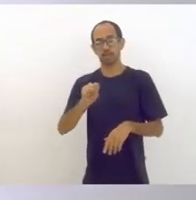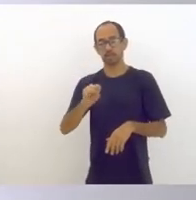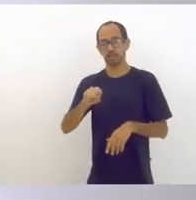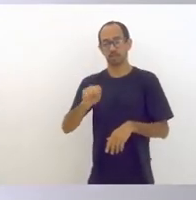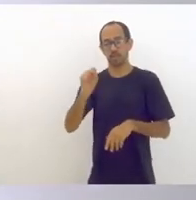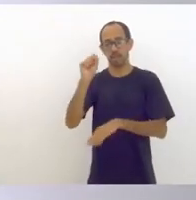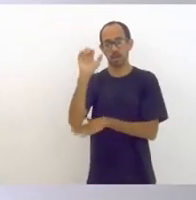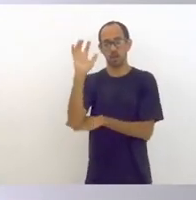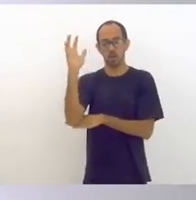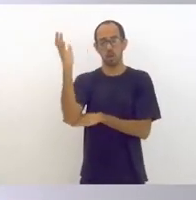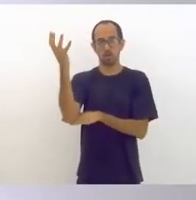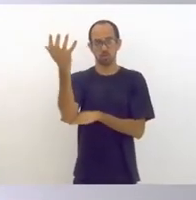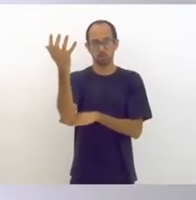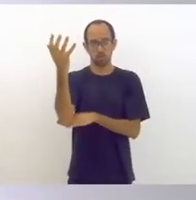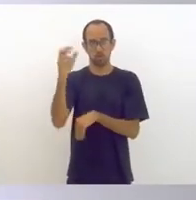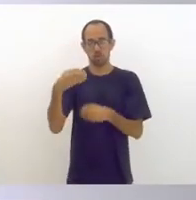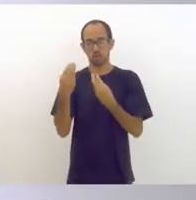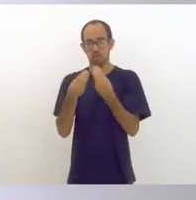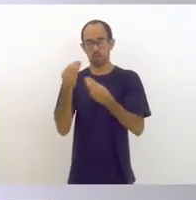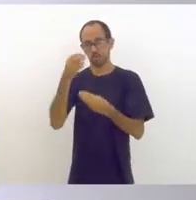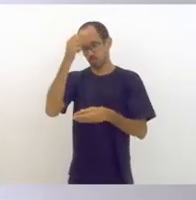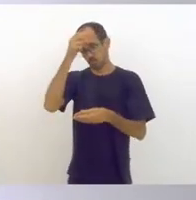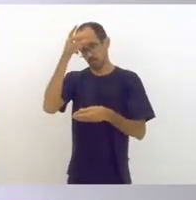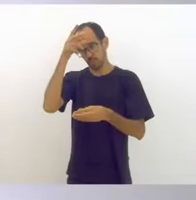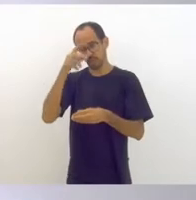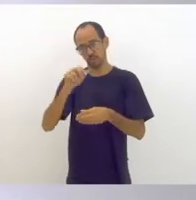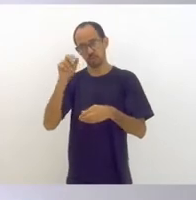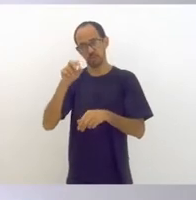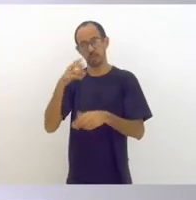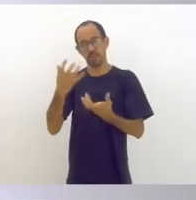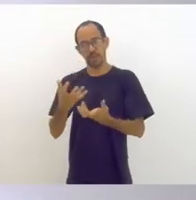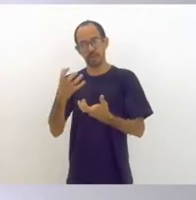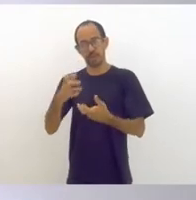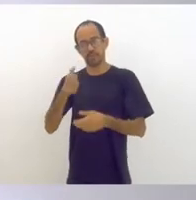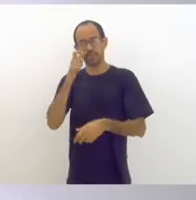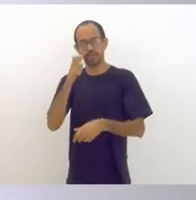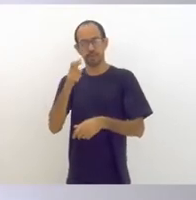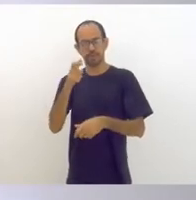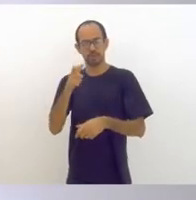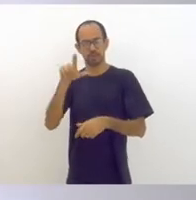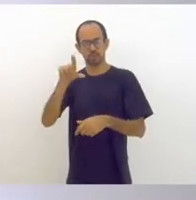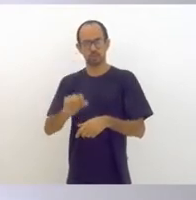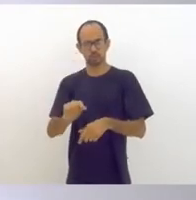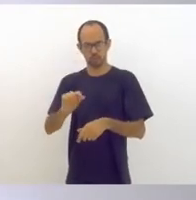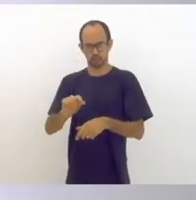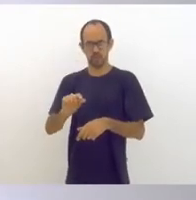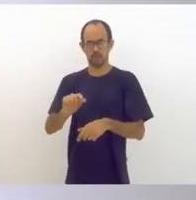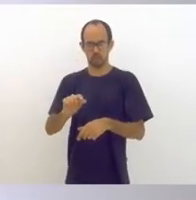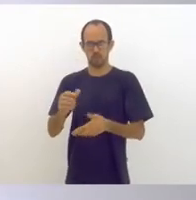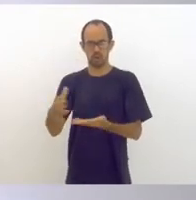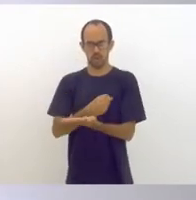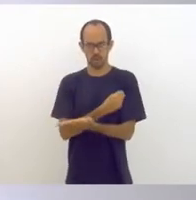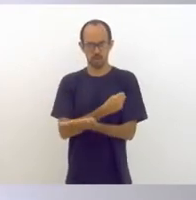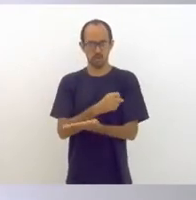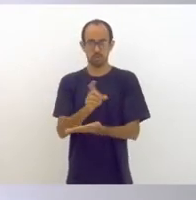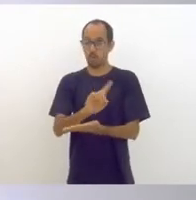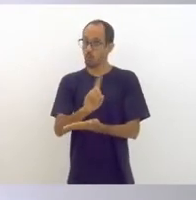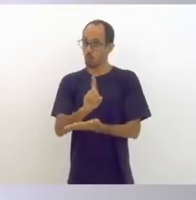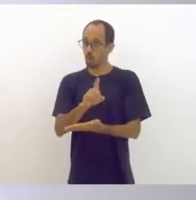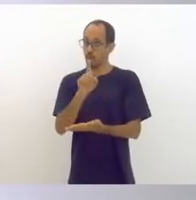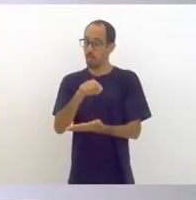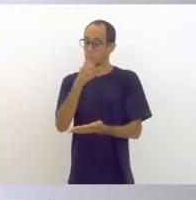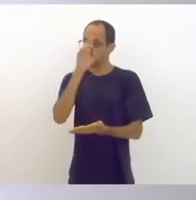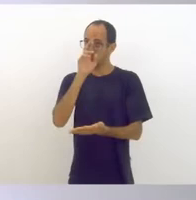que os prefeitos estão defendendo algo que diminui a arrecadação? Isso é um equívoco também, porque o ICMS ecológico é uma parcela